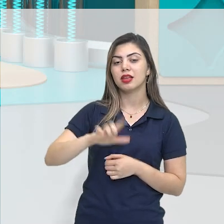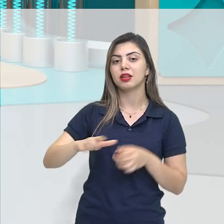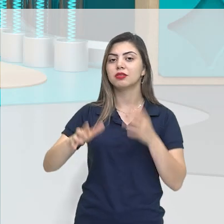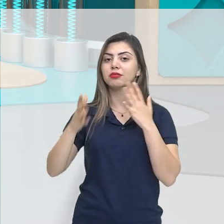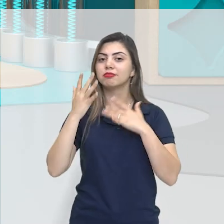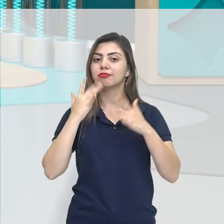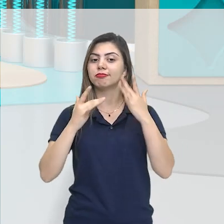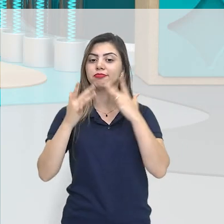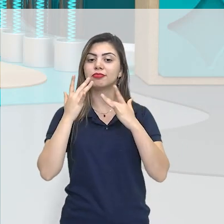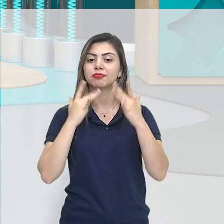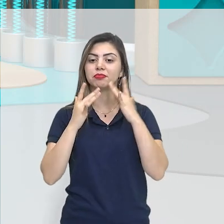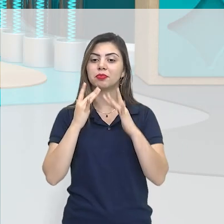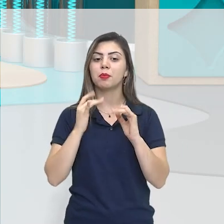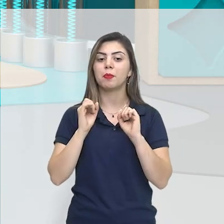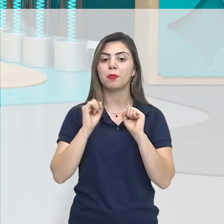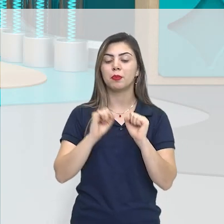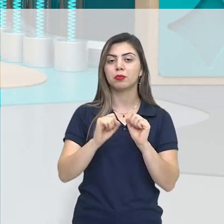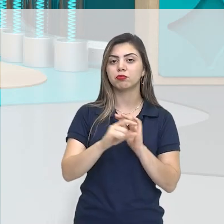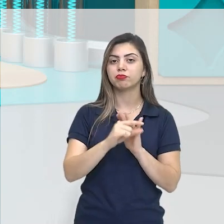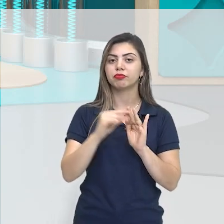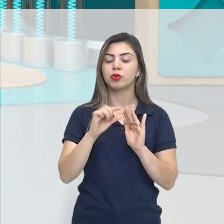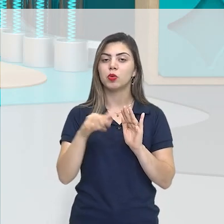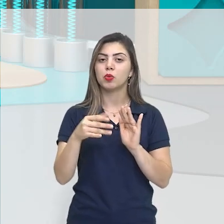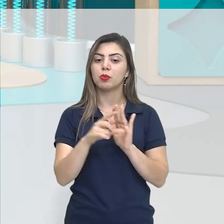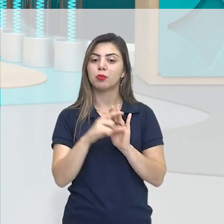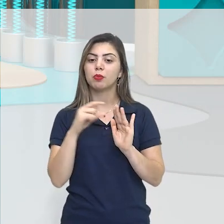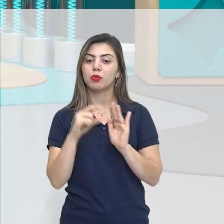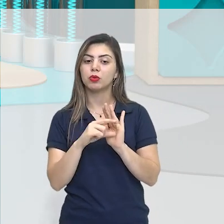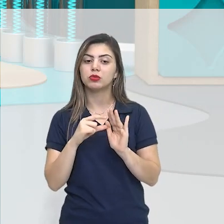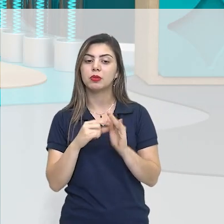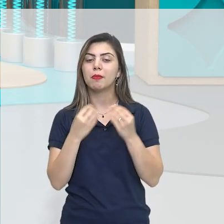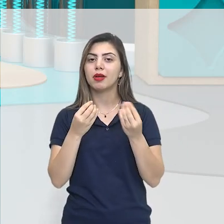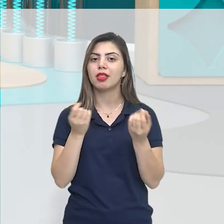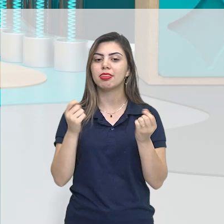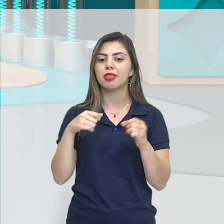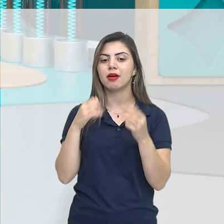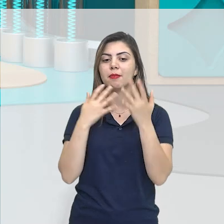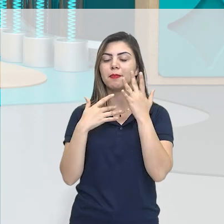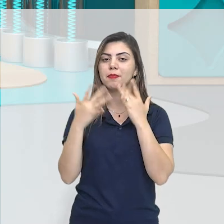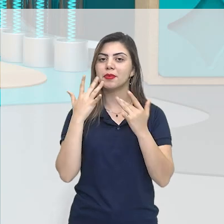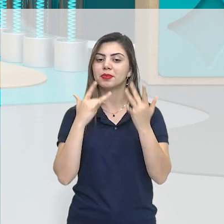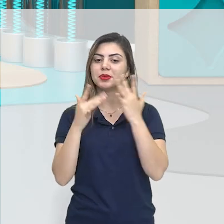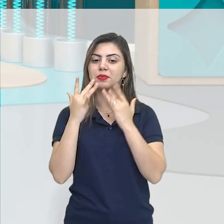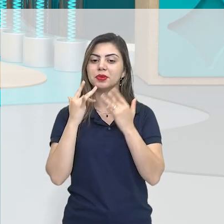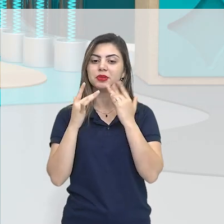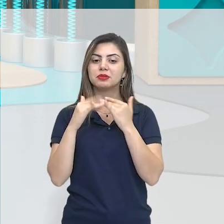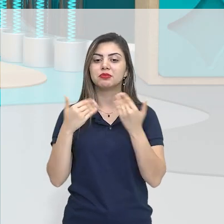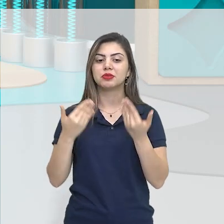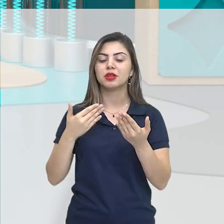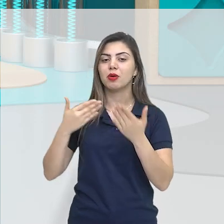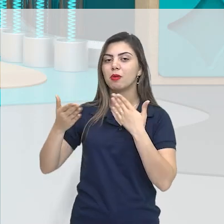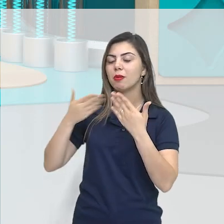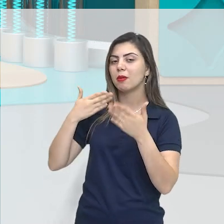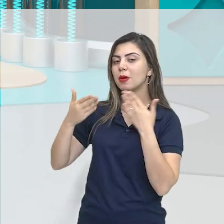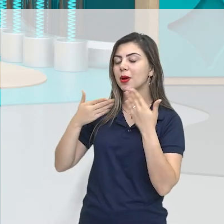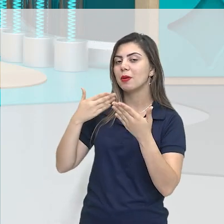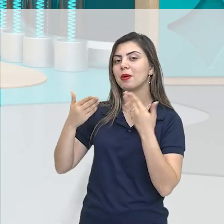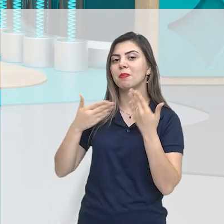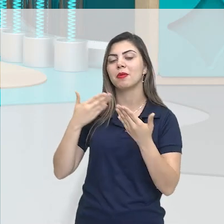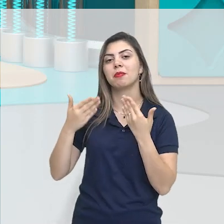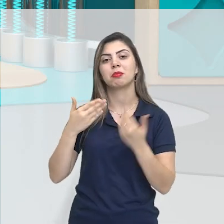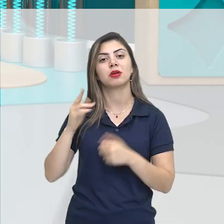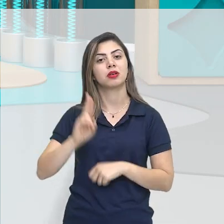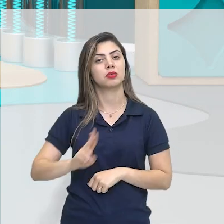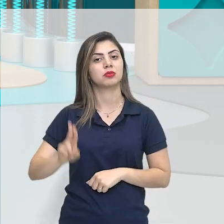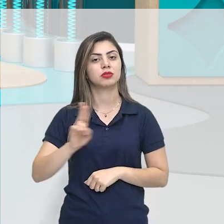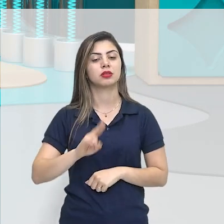prosa. E aquela para ser apresentada e encenada. E por esse motivo, o diálogo ele é muito utilizado. Então, o